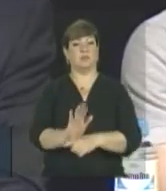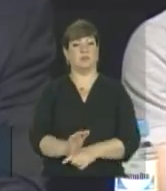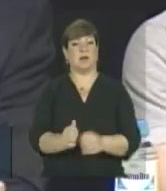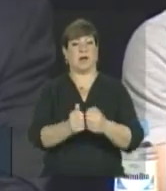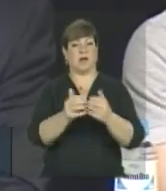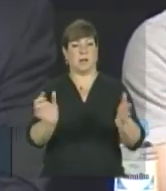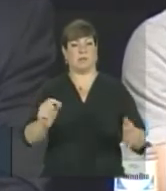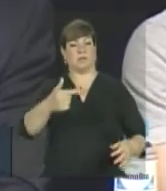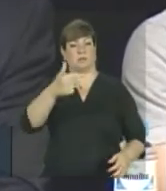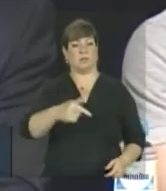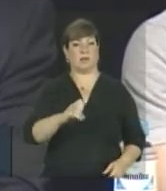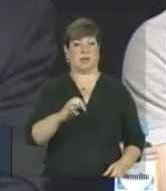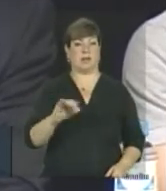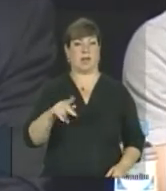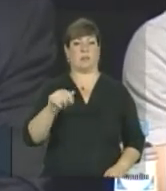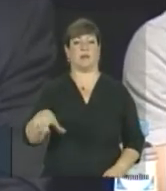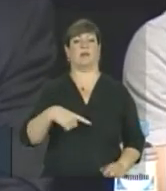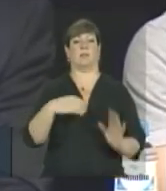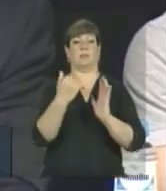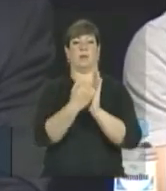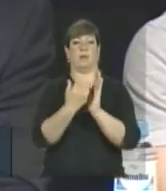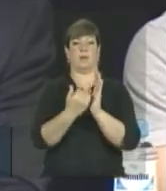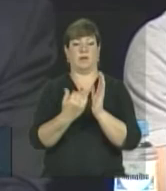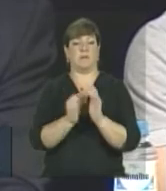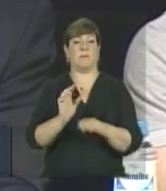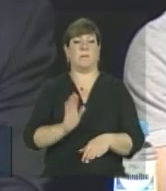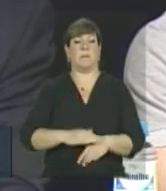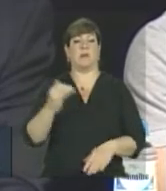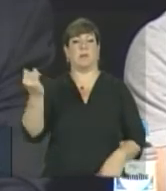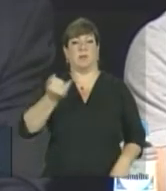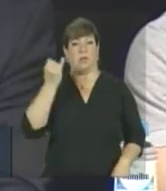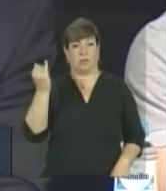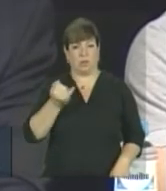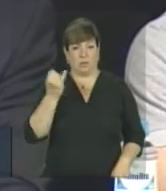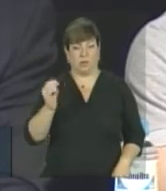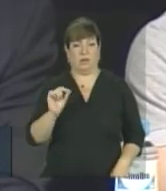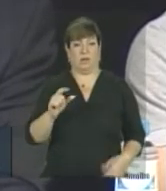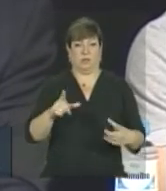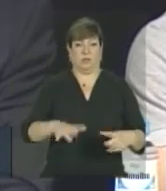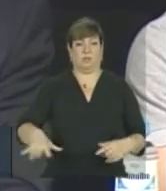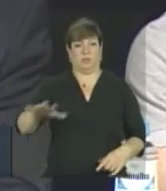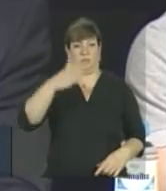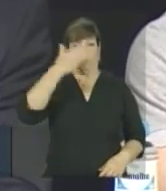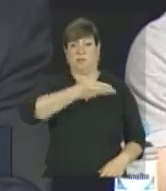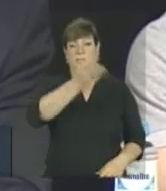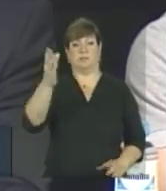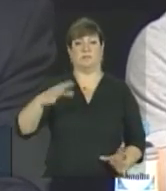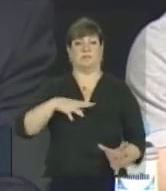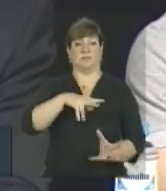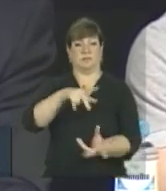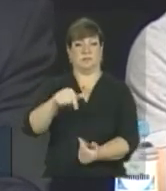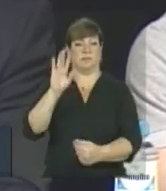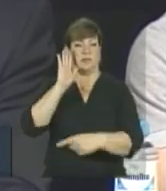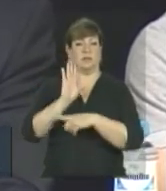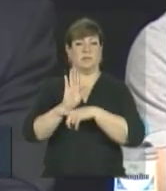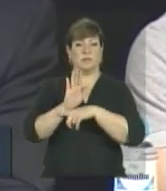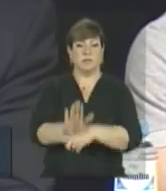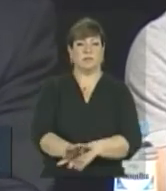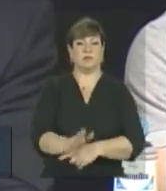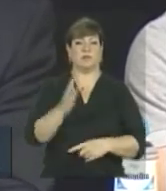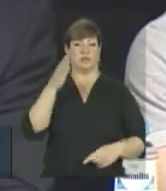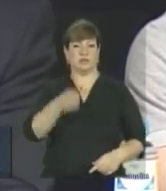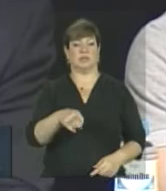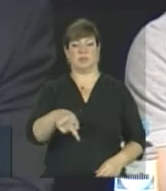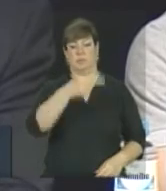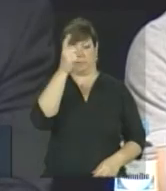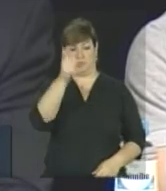que hoje é o programa mais importante no cenário mundial em termos de apoio direto ao atleta. Nós